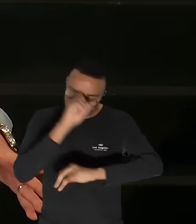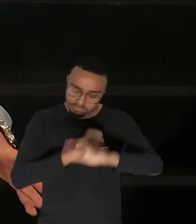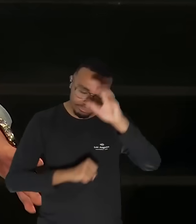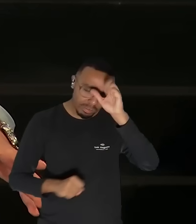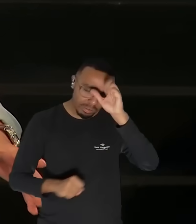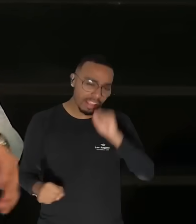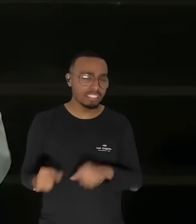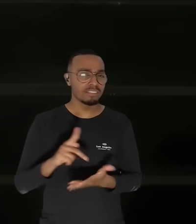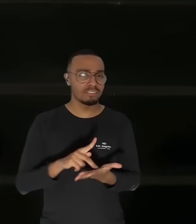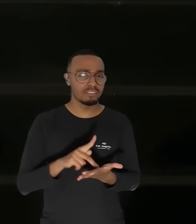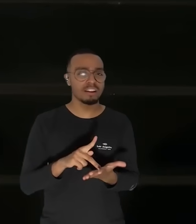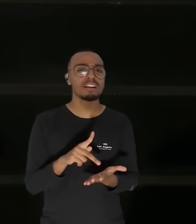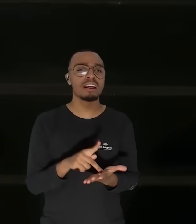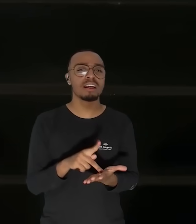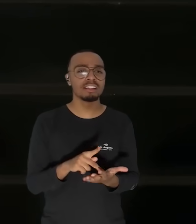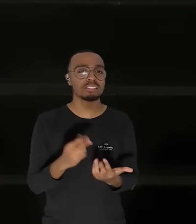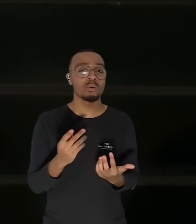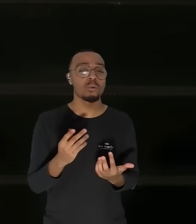no fogo.